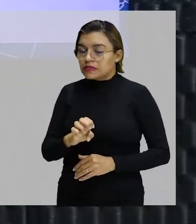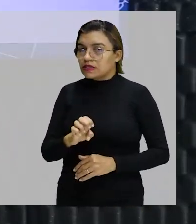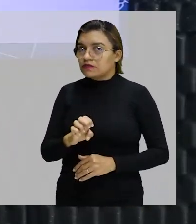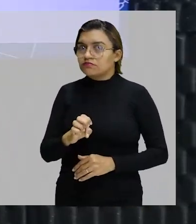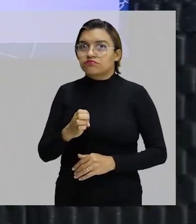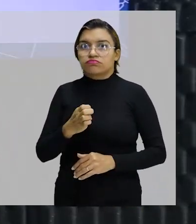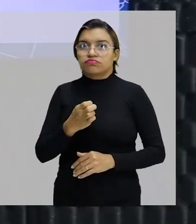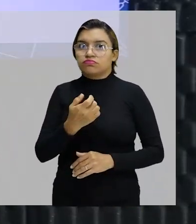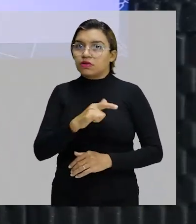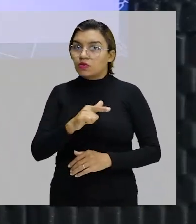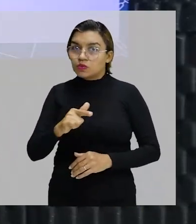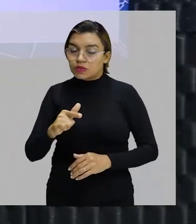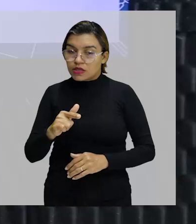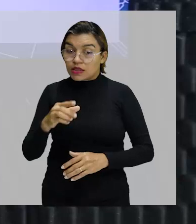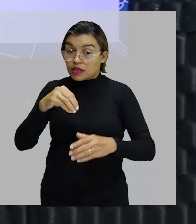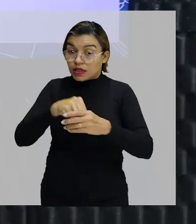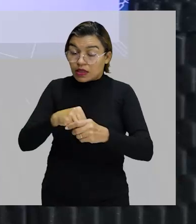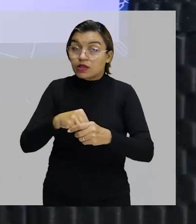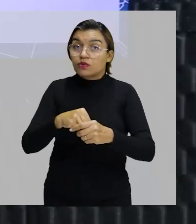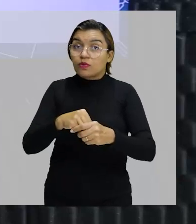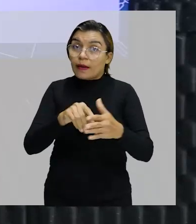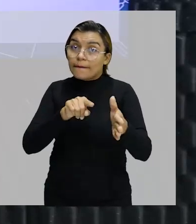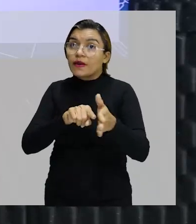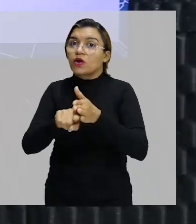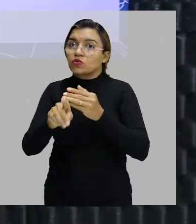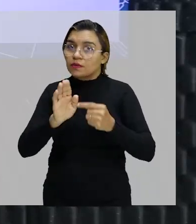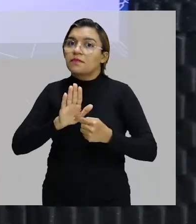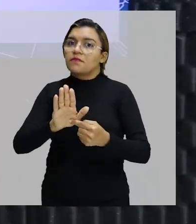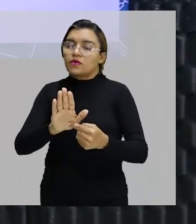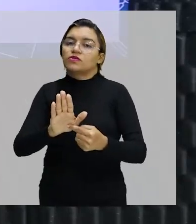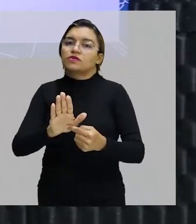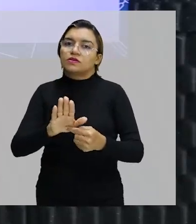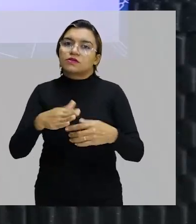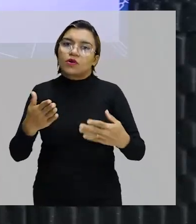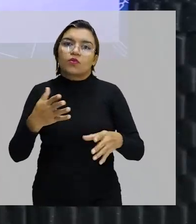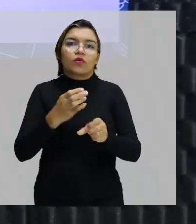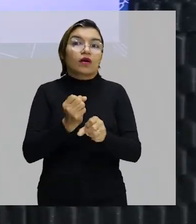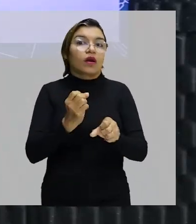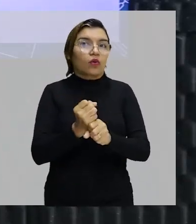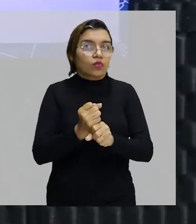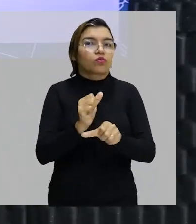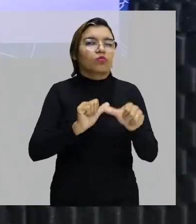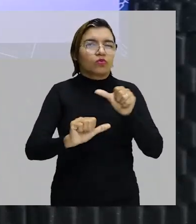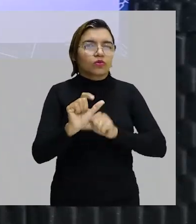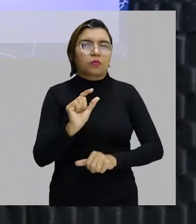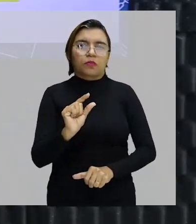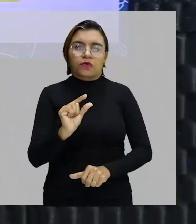CNTP, a questão vai informar. E aí o cálculo vai mudar um pouquinho.